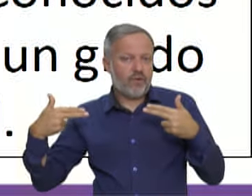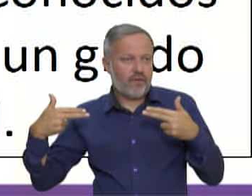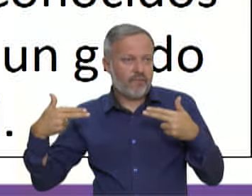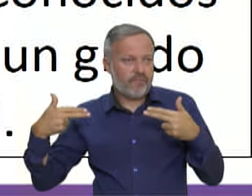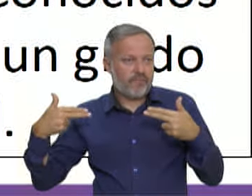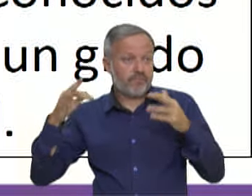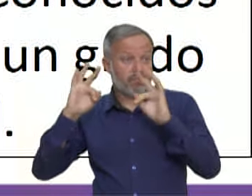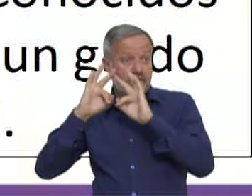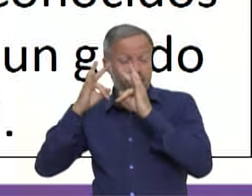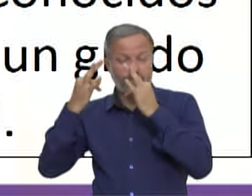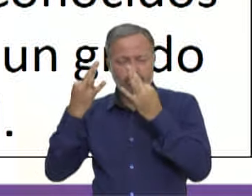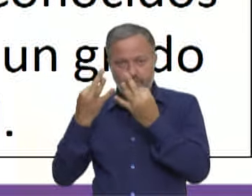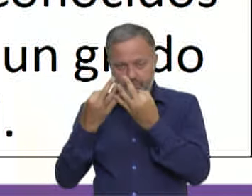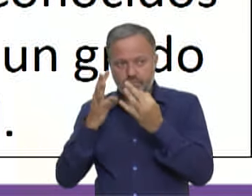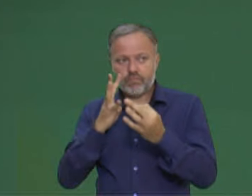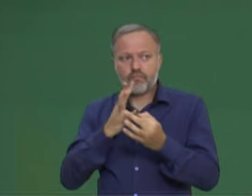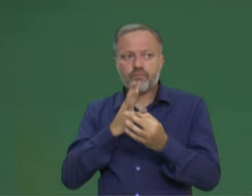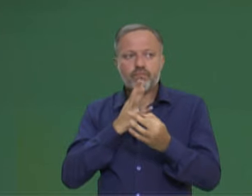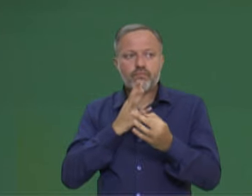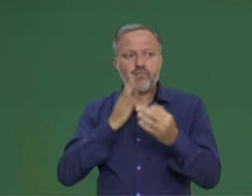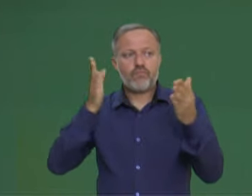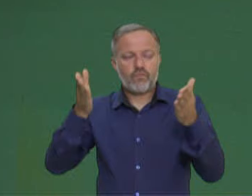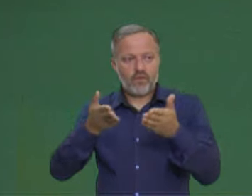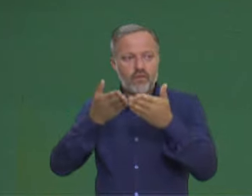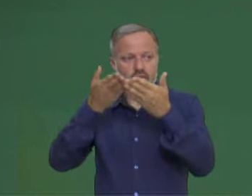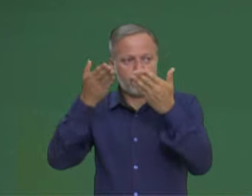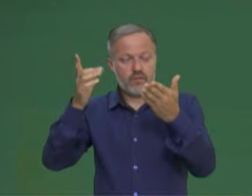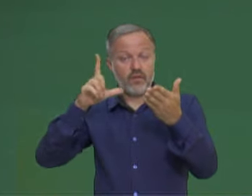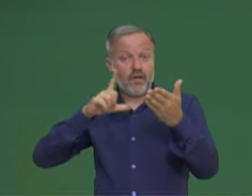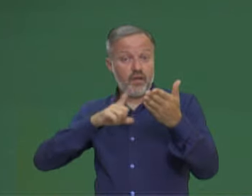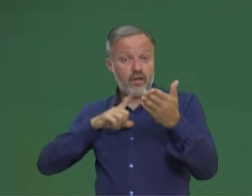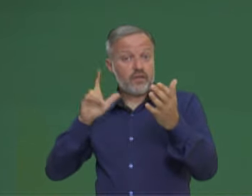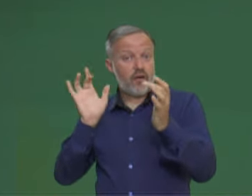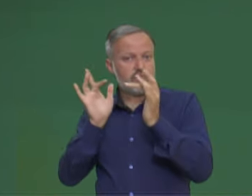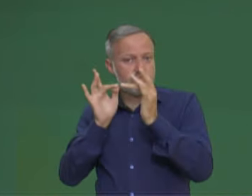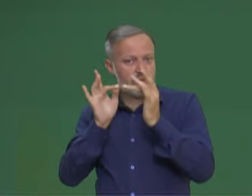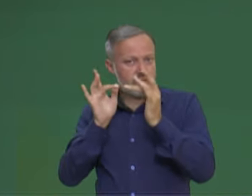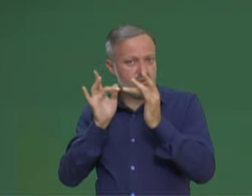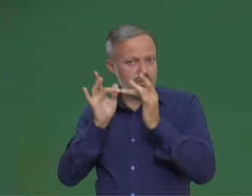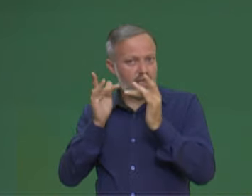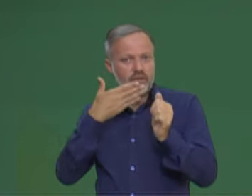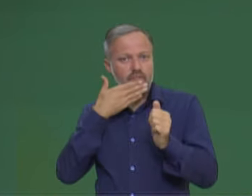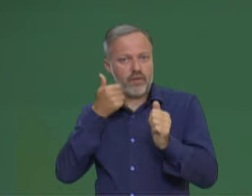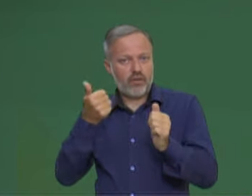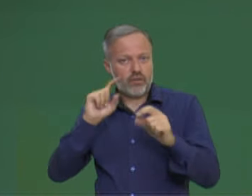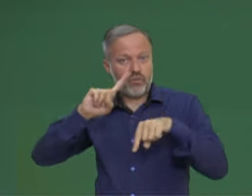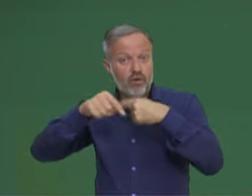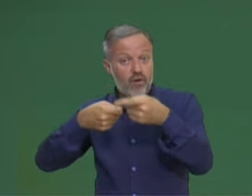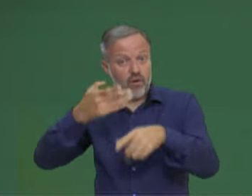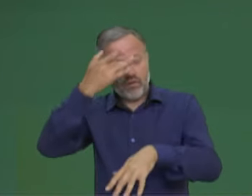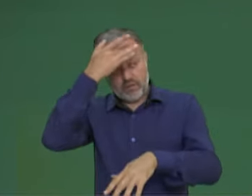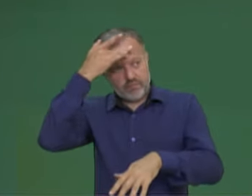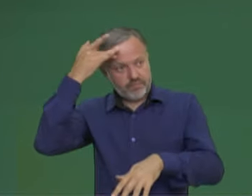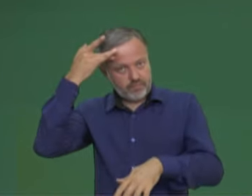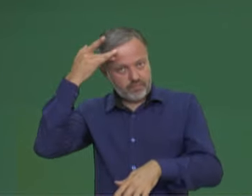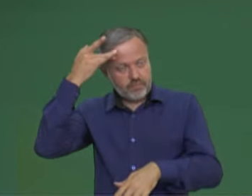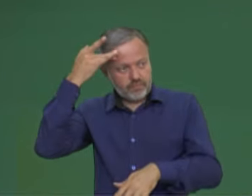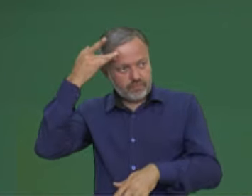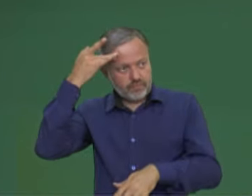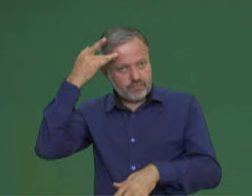familiares, conhecidos e quando aí sim há um grado de intimidade. Eu conheço essa pessoa, eu tenho uma